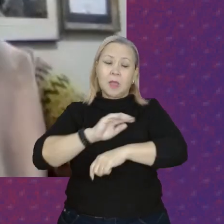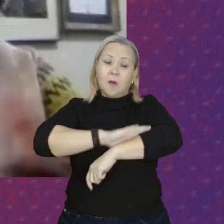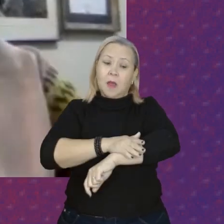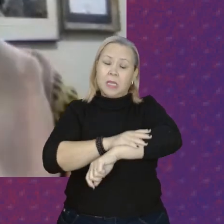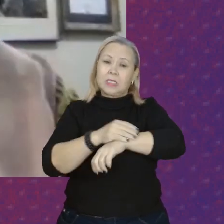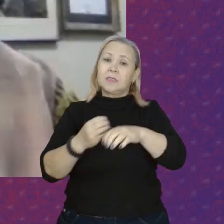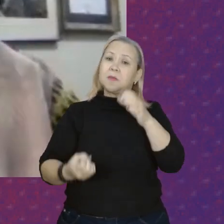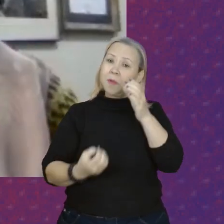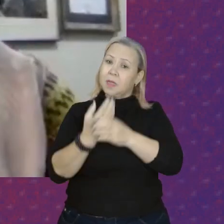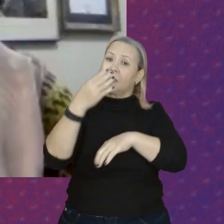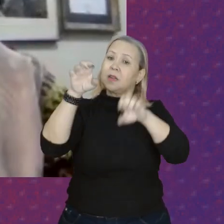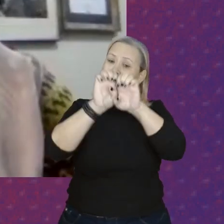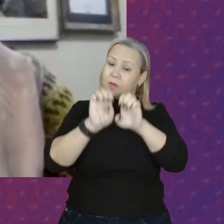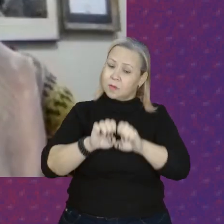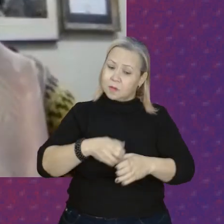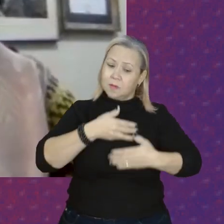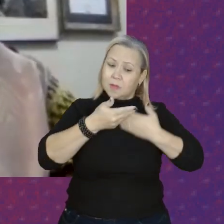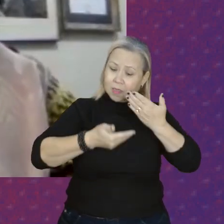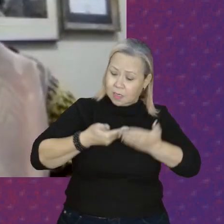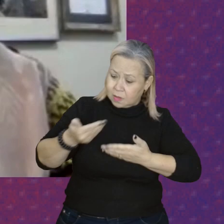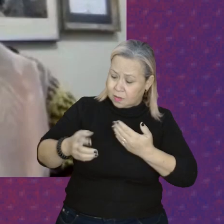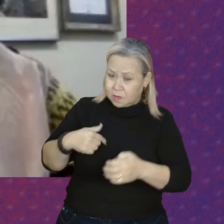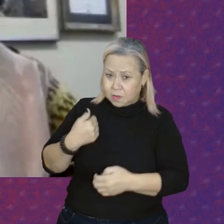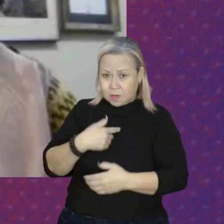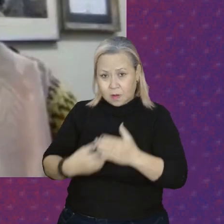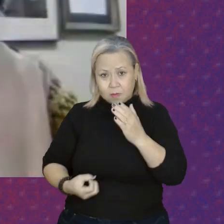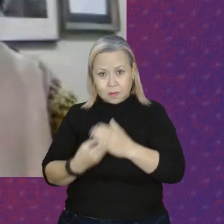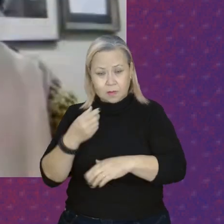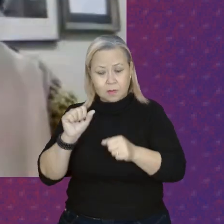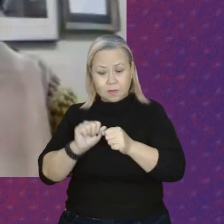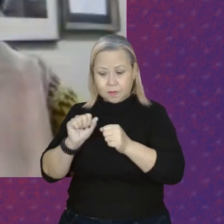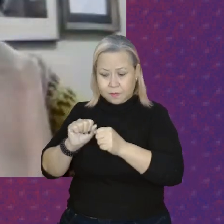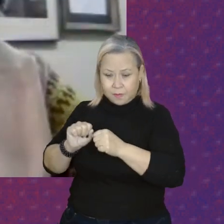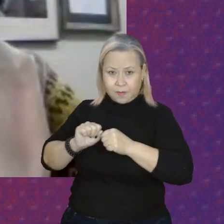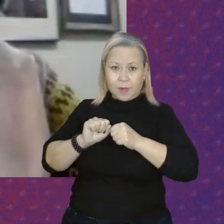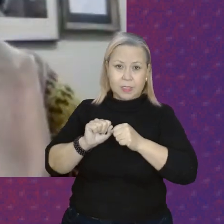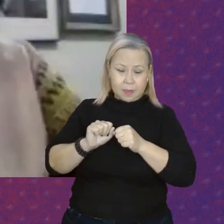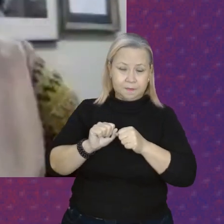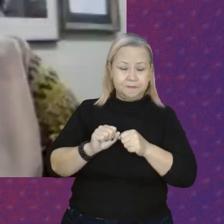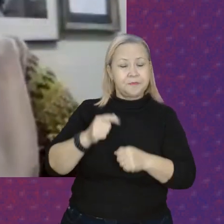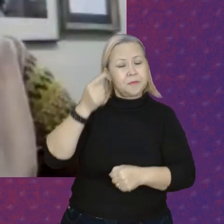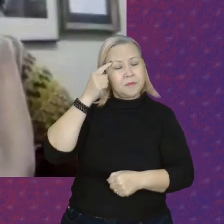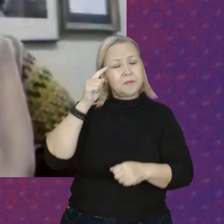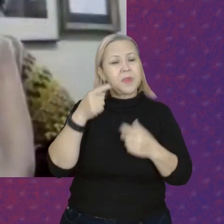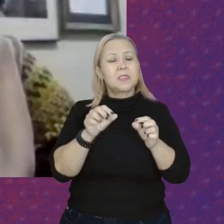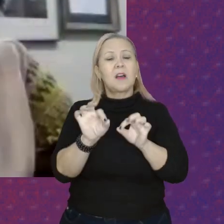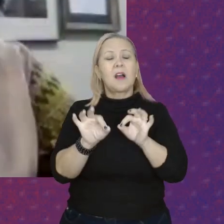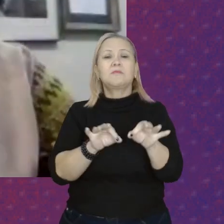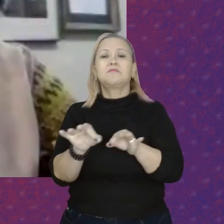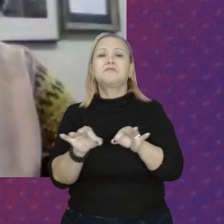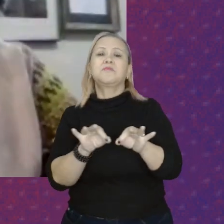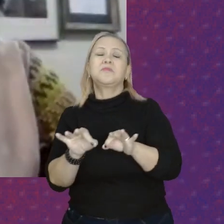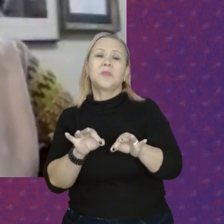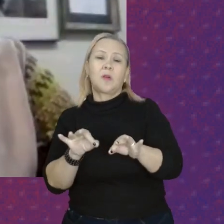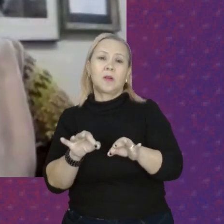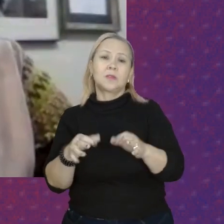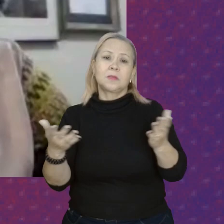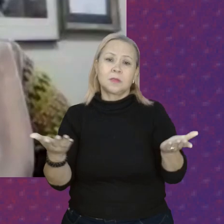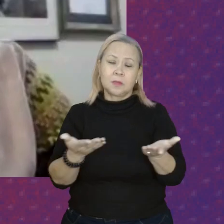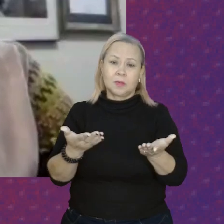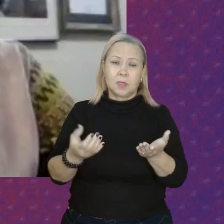estruturante das relações que nós estabelecemos, e pensar os mecanismos que ele cria, né? E aí, ao